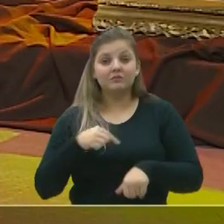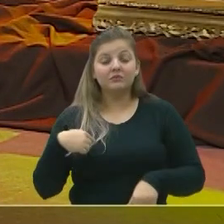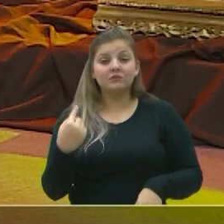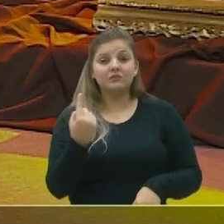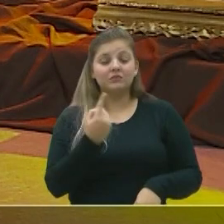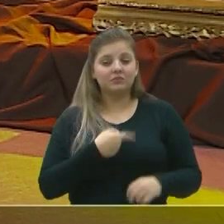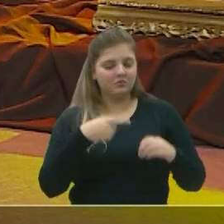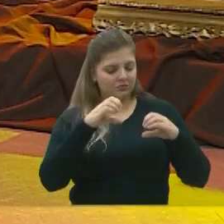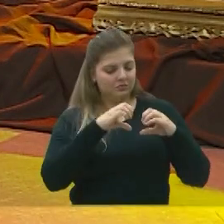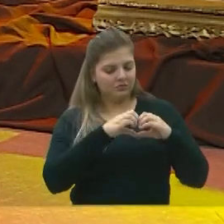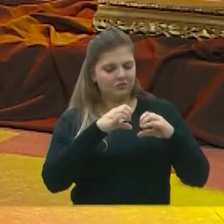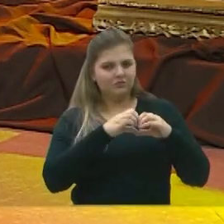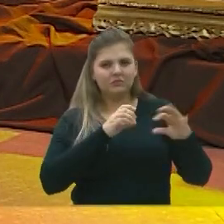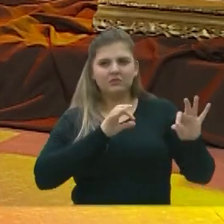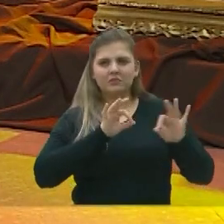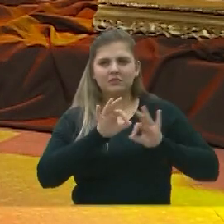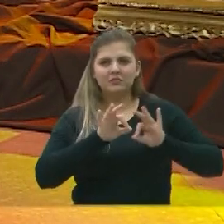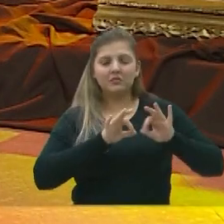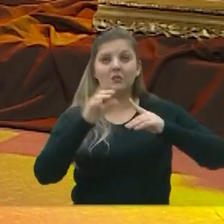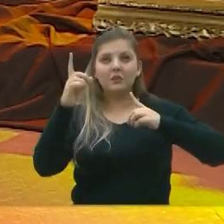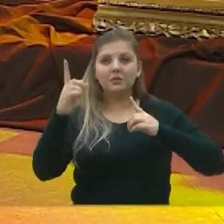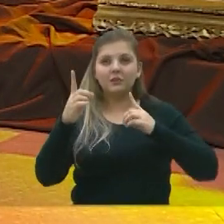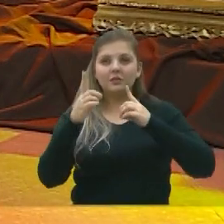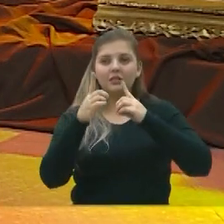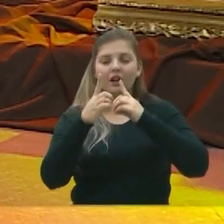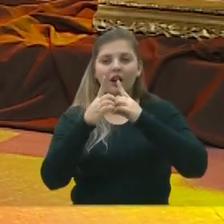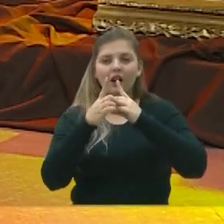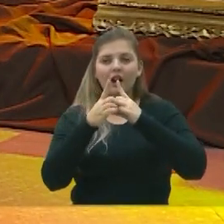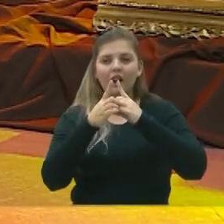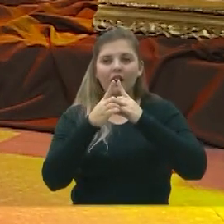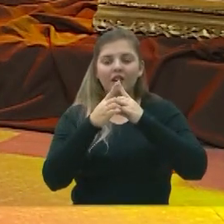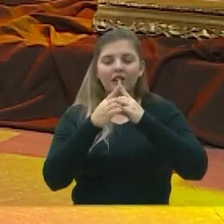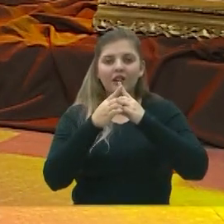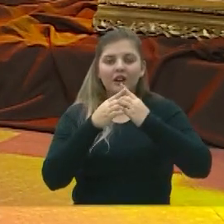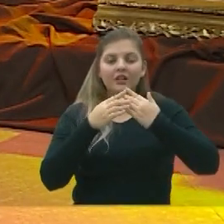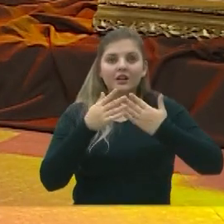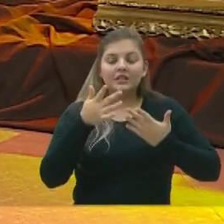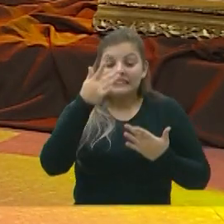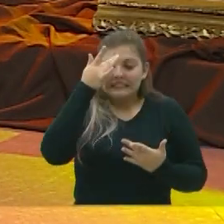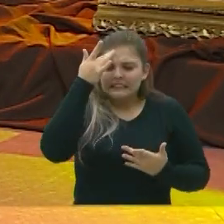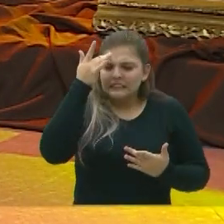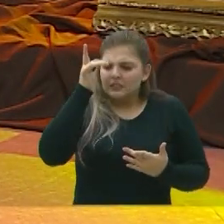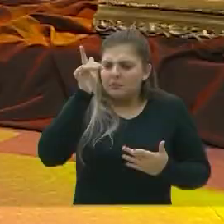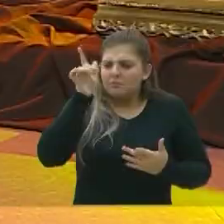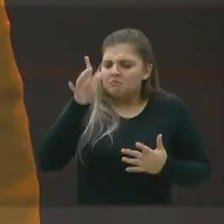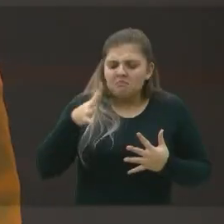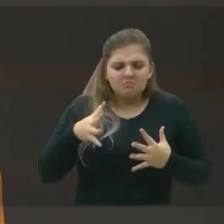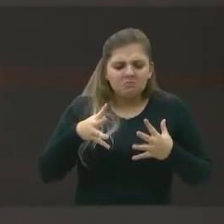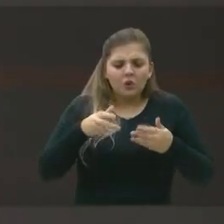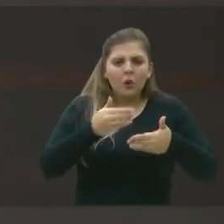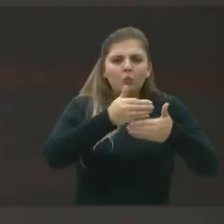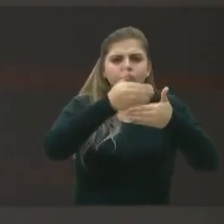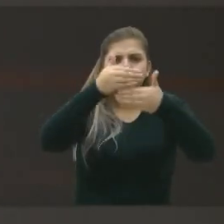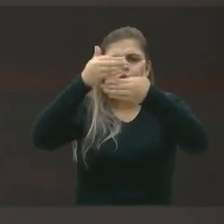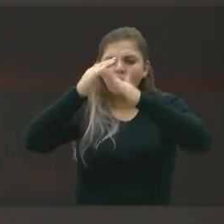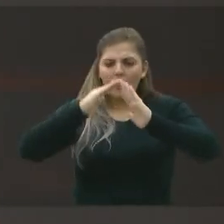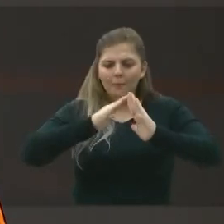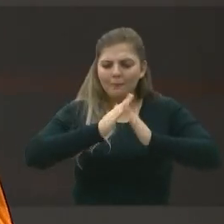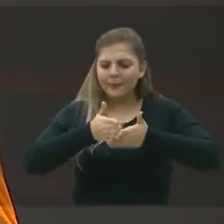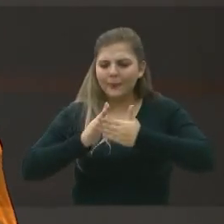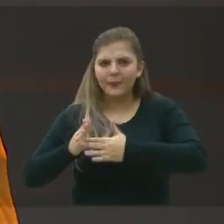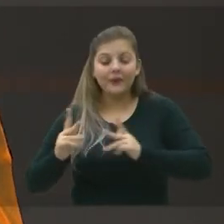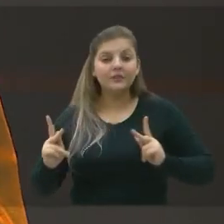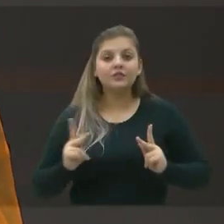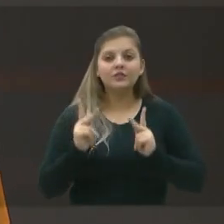nosso coração para um encontro com aquele que derruba todas as muralhas e que